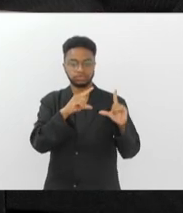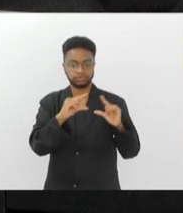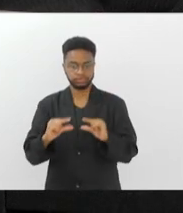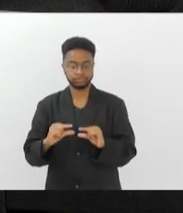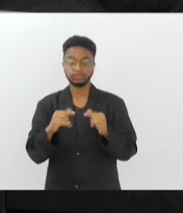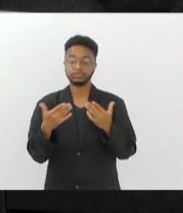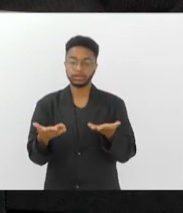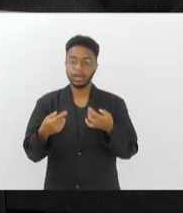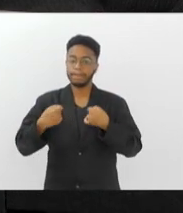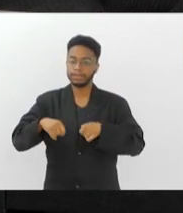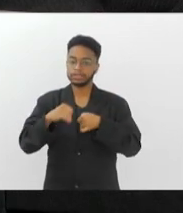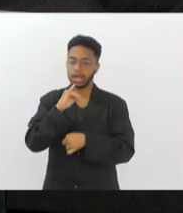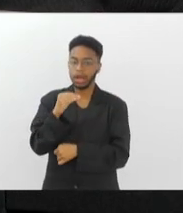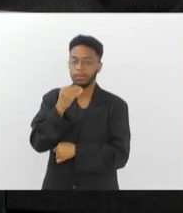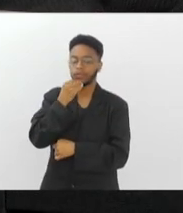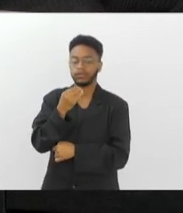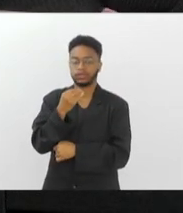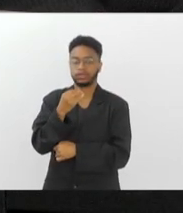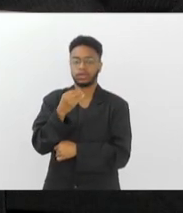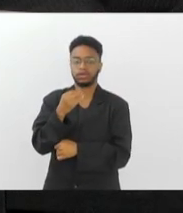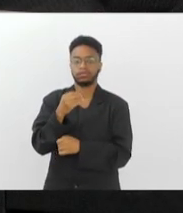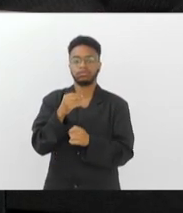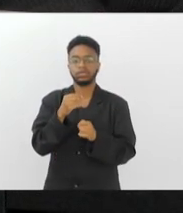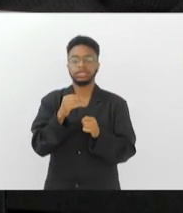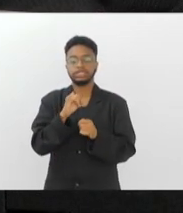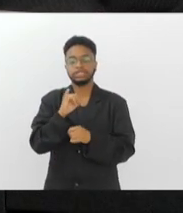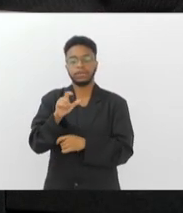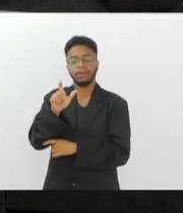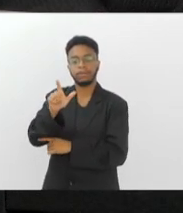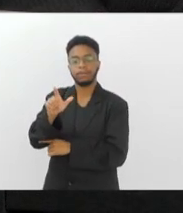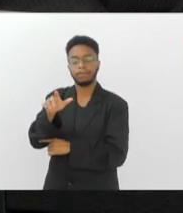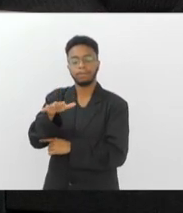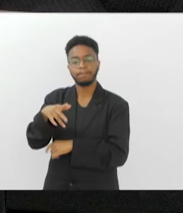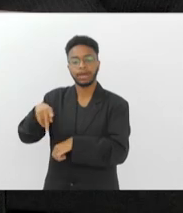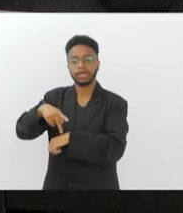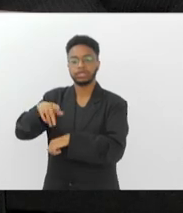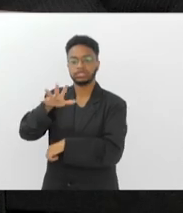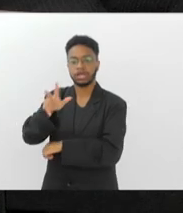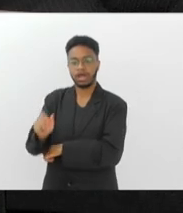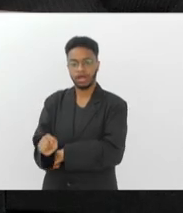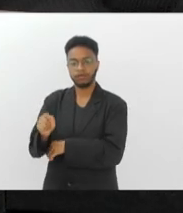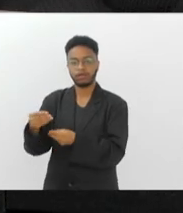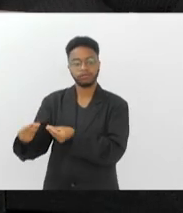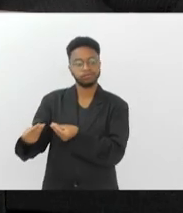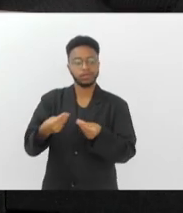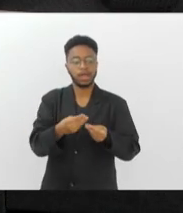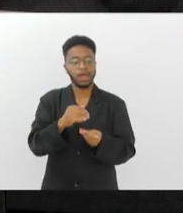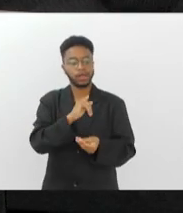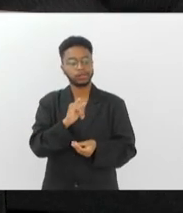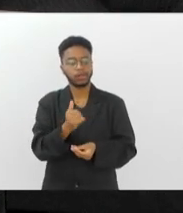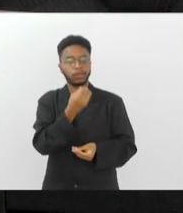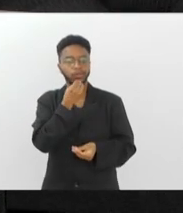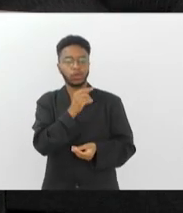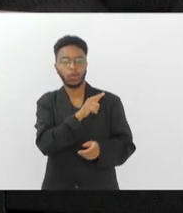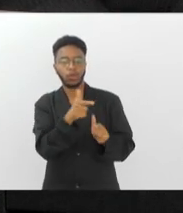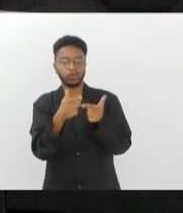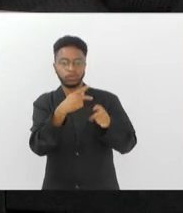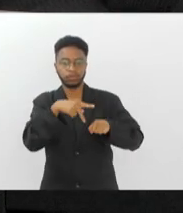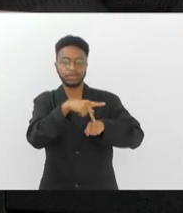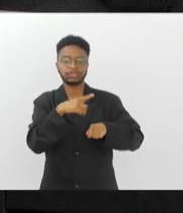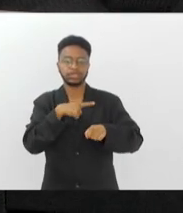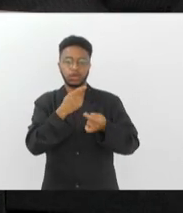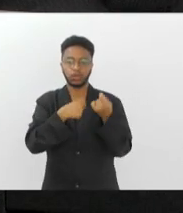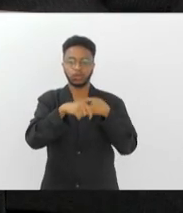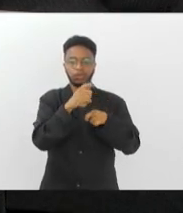É preciso aproveitar as oportunidades que os países africanos oferecem para outros países economicamente mais